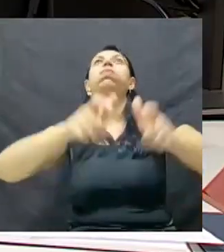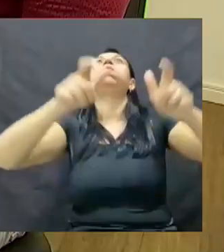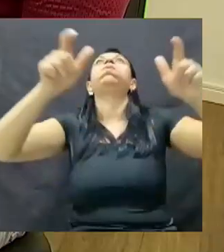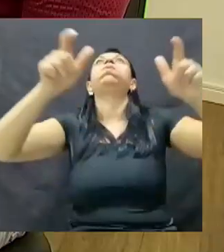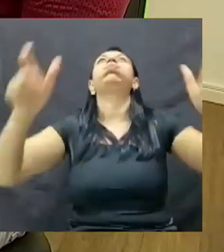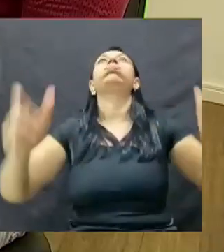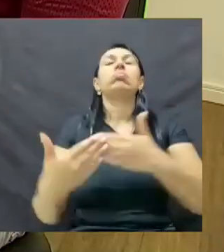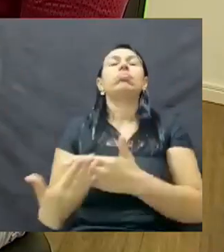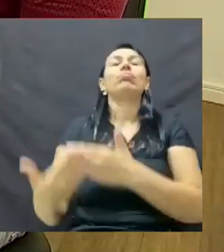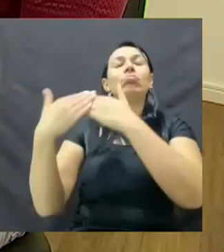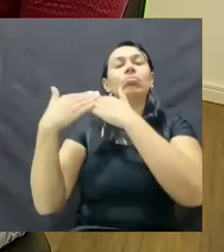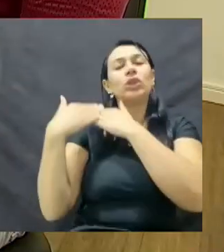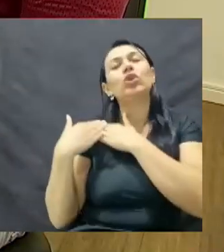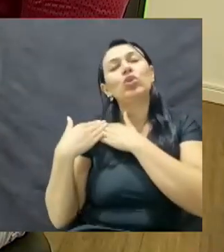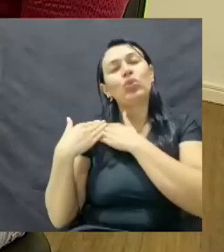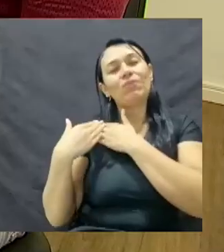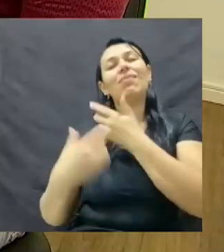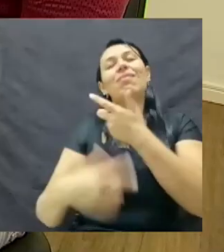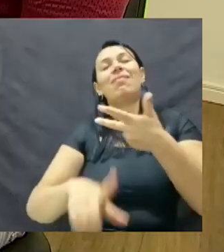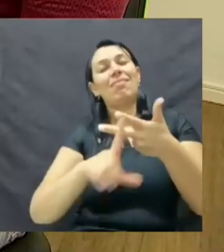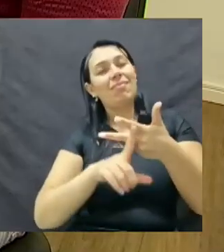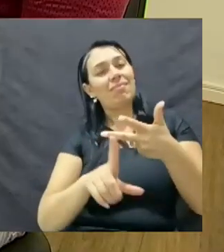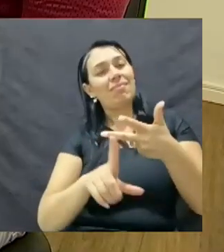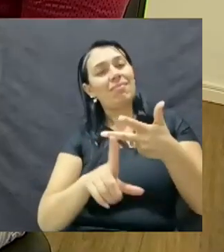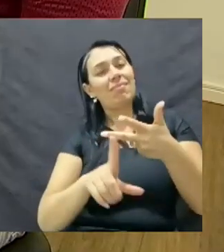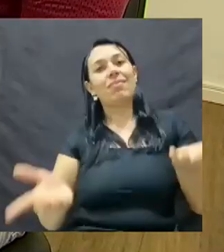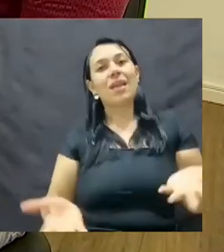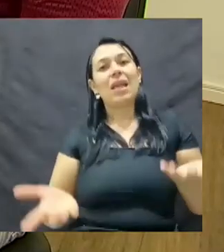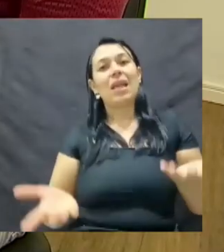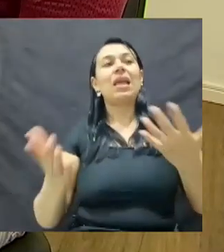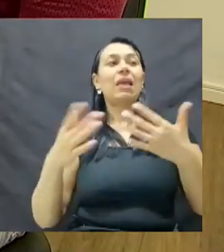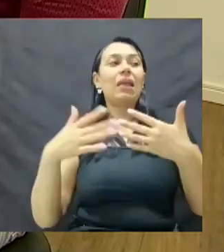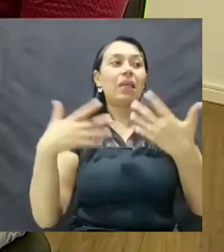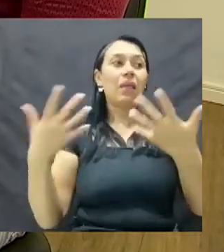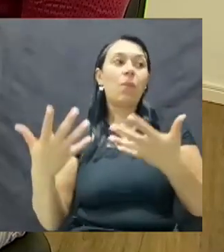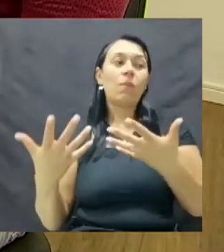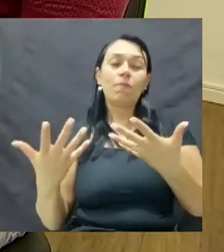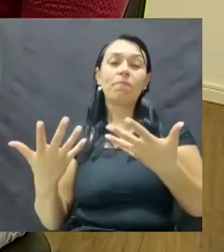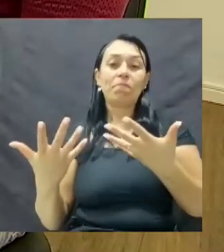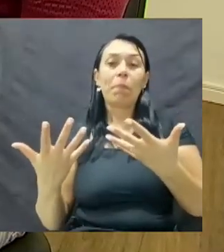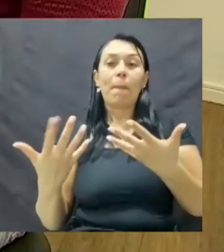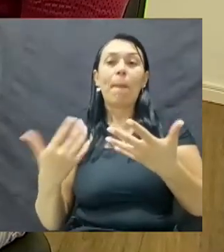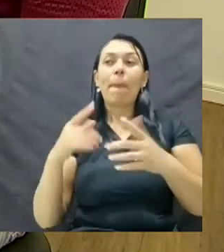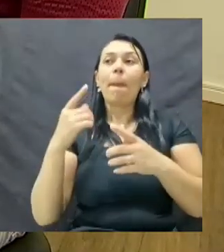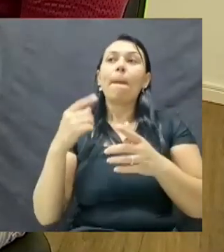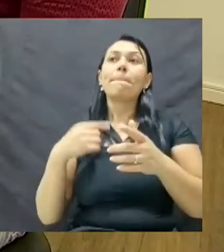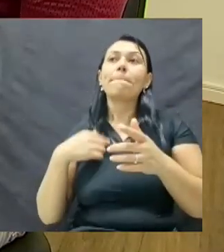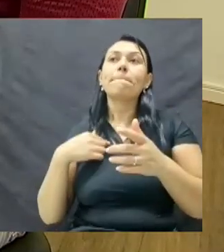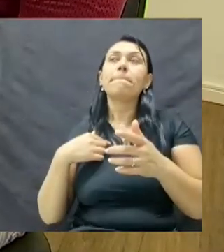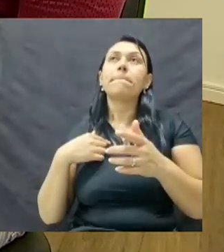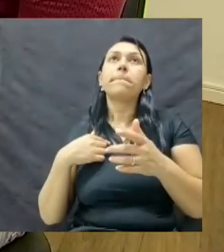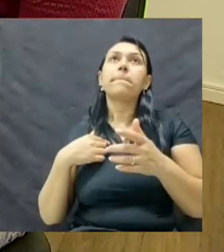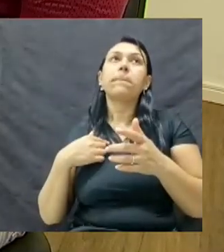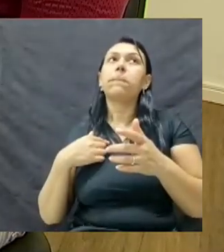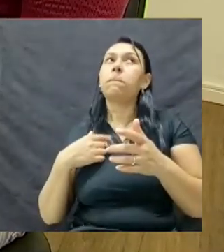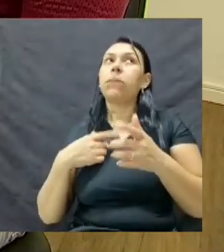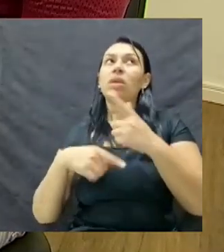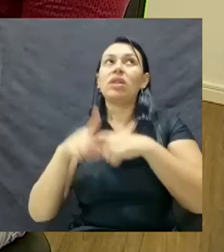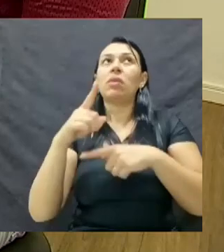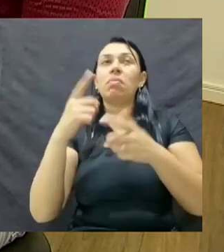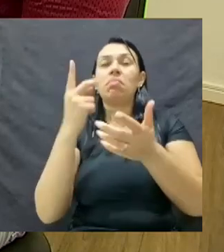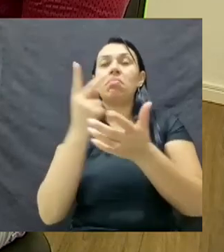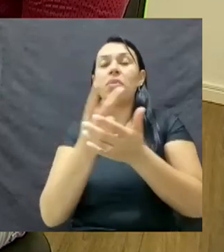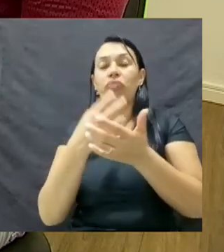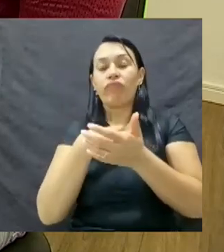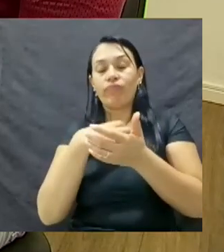campineiro é maior, então ele traz um potencial de trabalho também com a mesma consequência. Então a